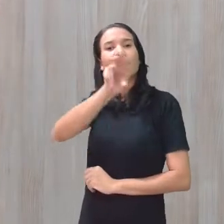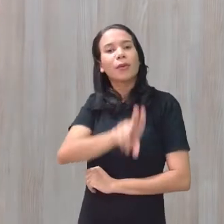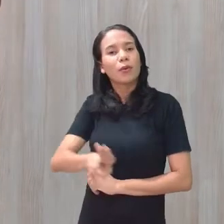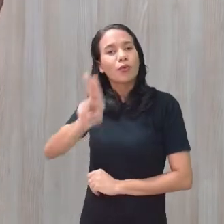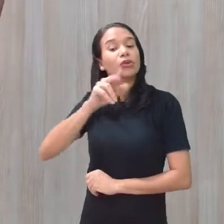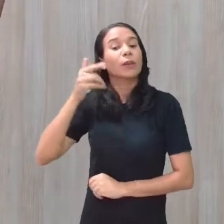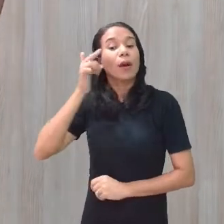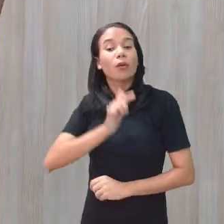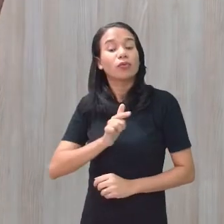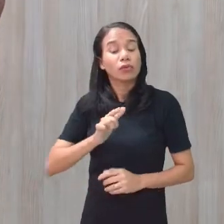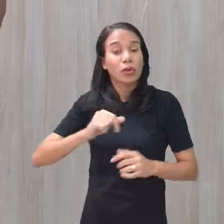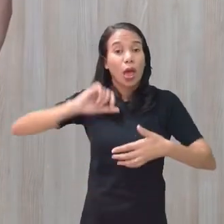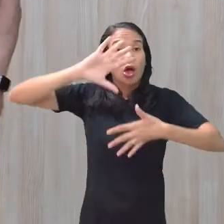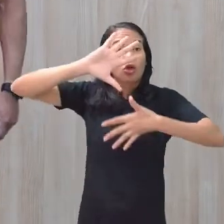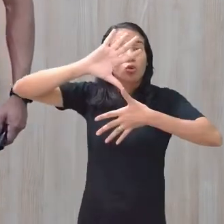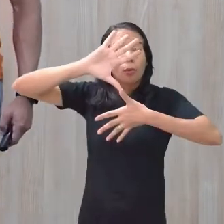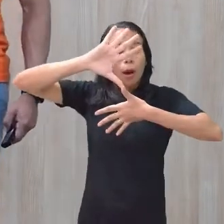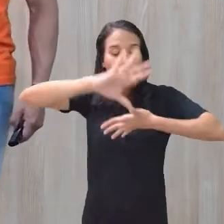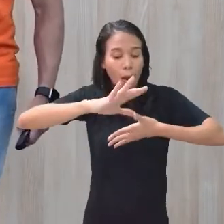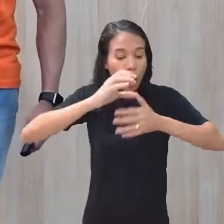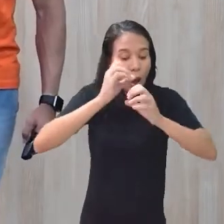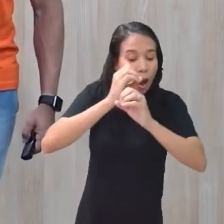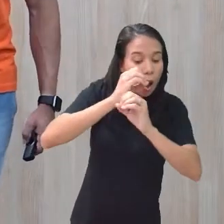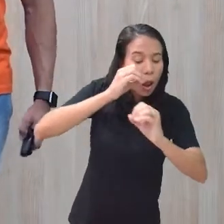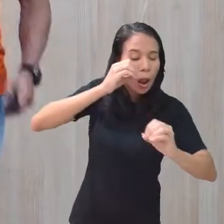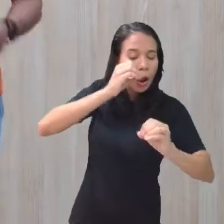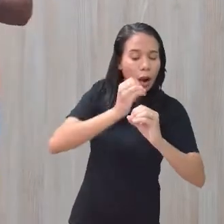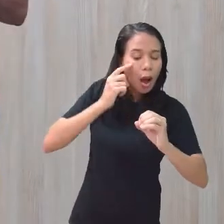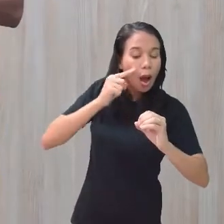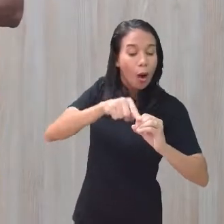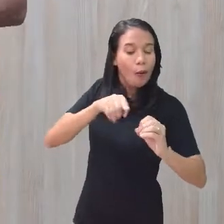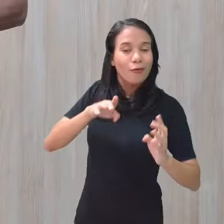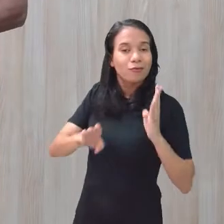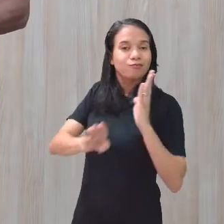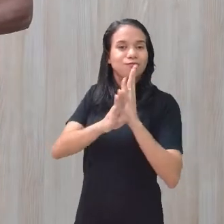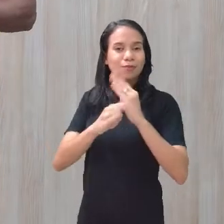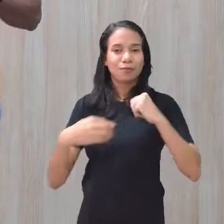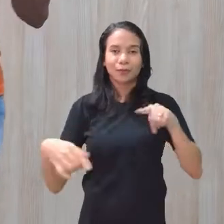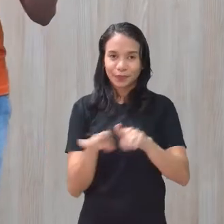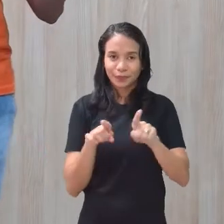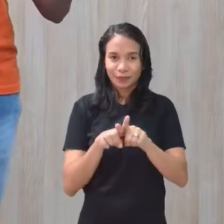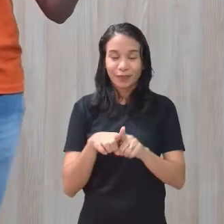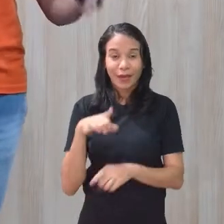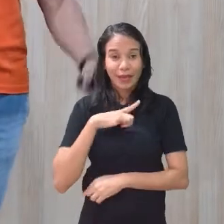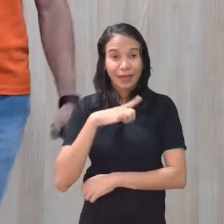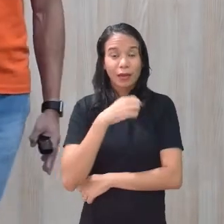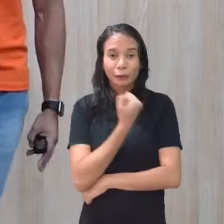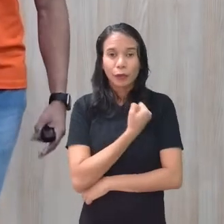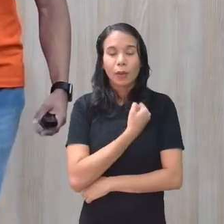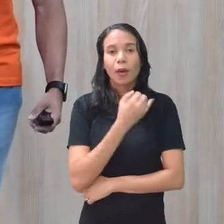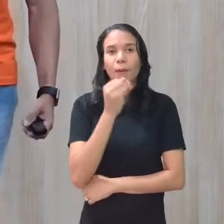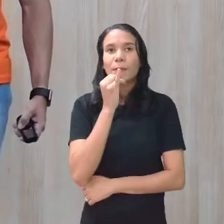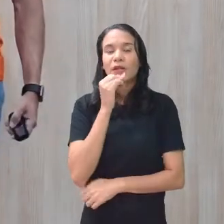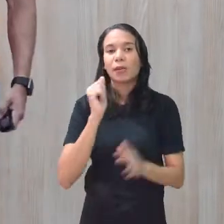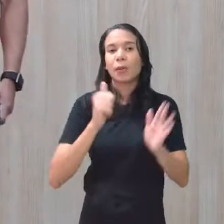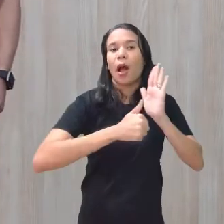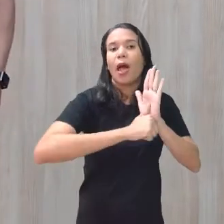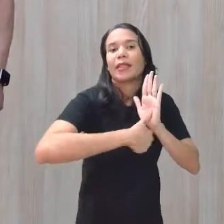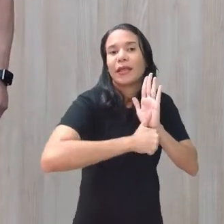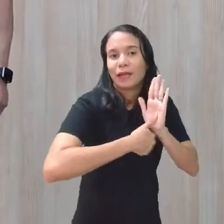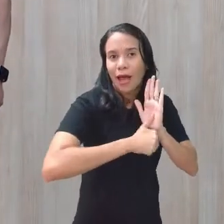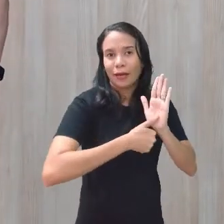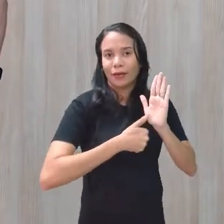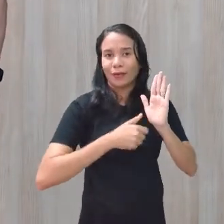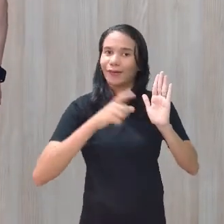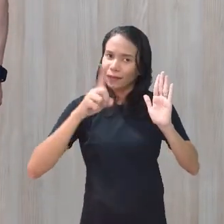para localizar. Outra questão que envolve números também utilizado para localizar é o seu número do RG, o seu número